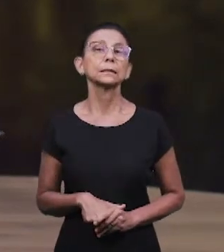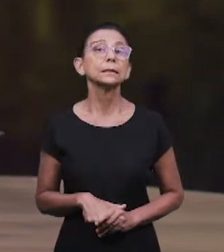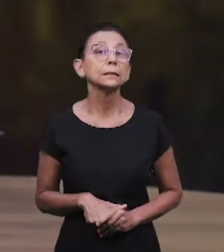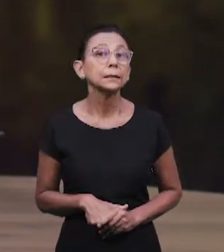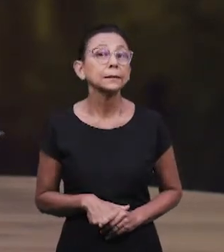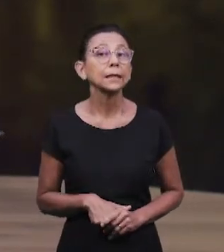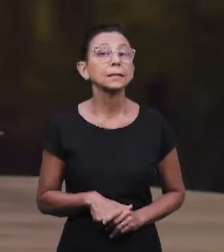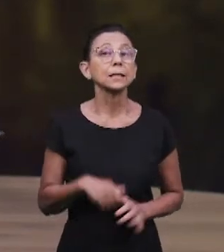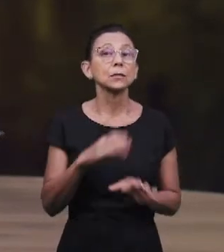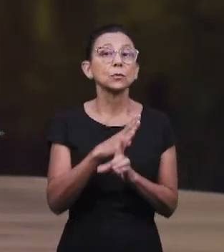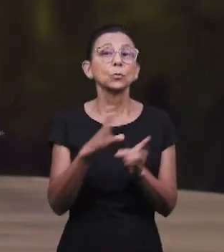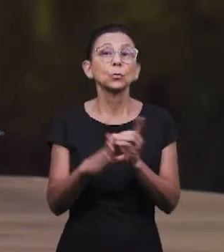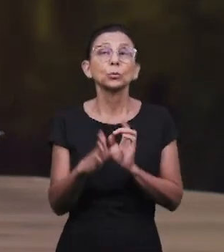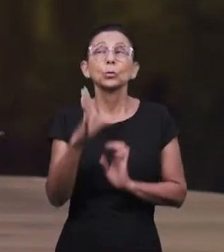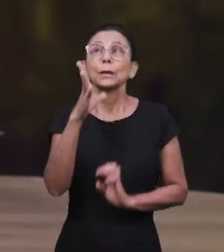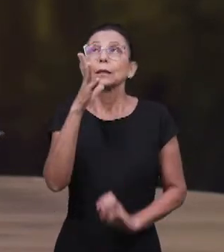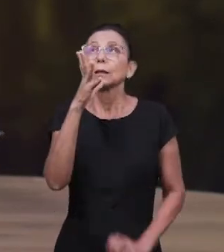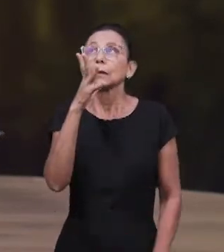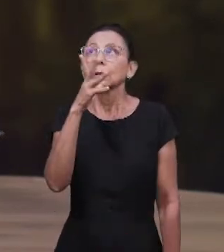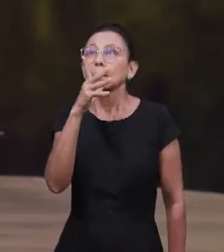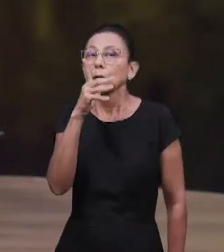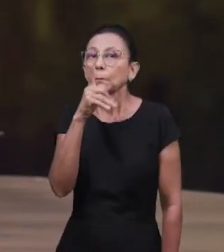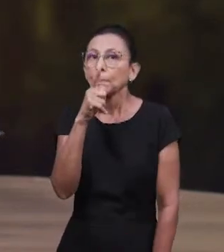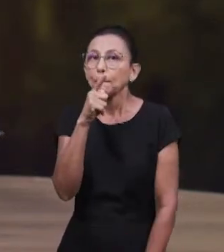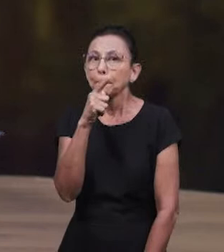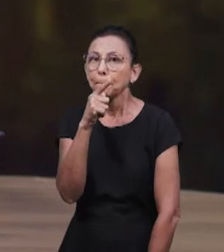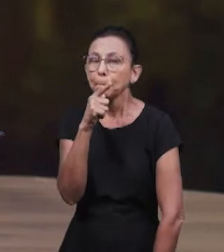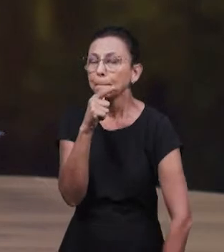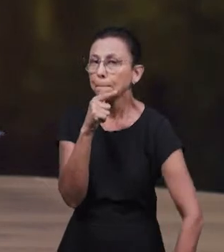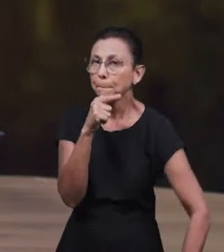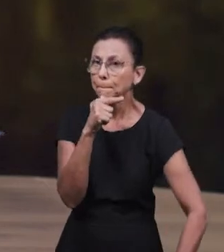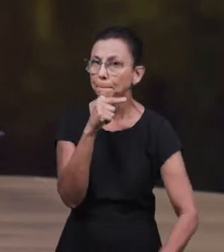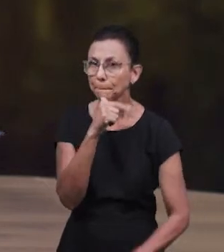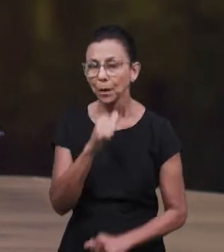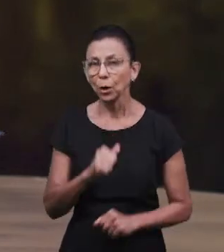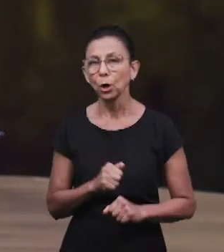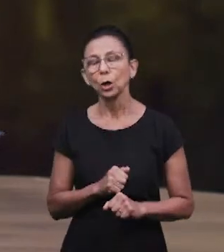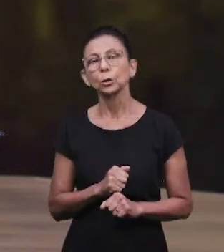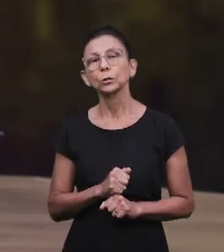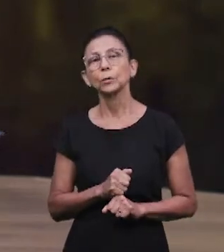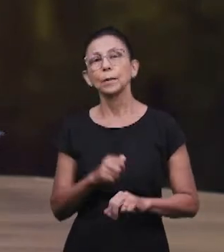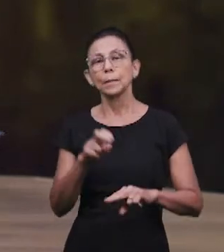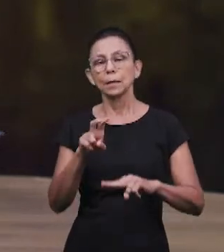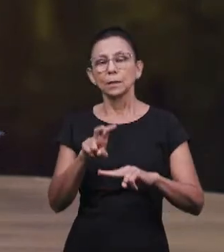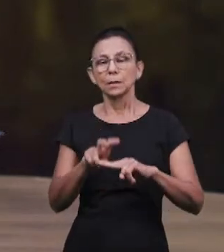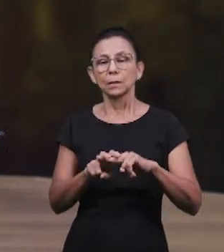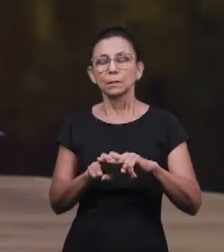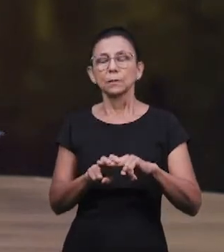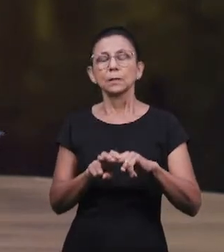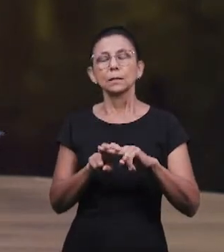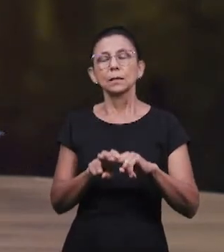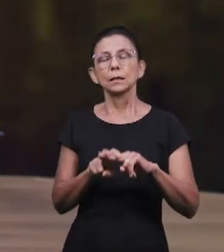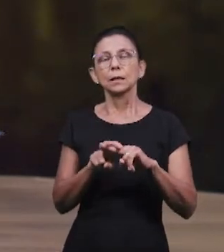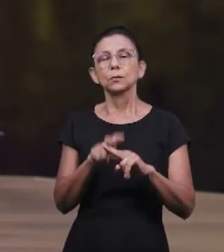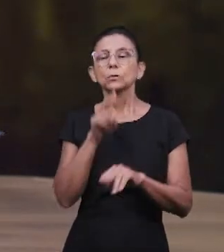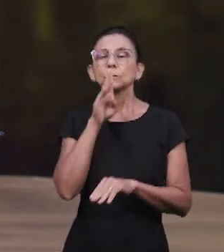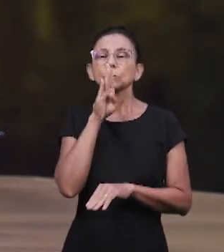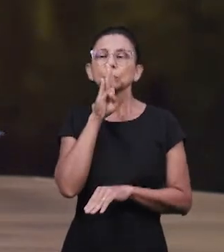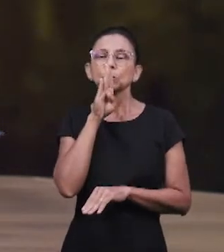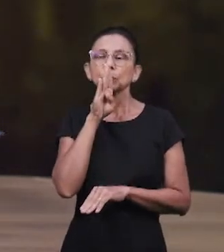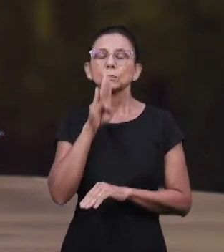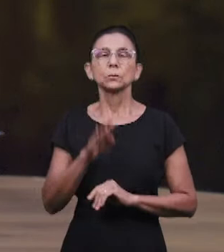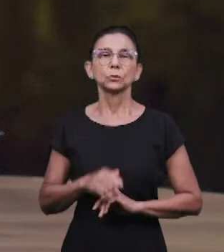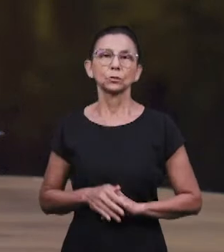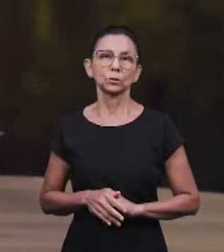um culto prolongado, até pequenininhos, e não levantam e vão para frente e para trás. Por